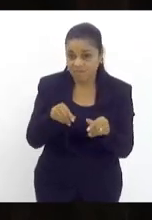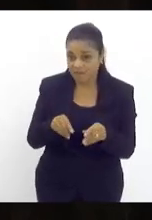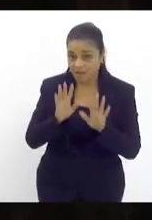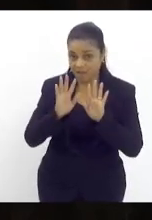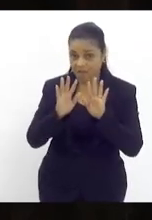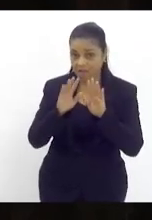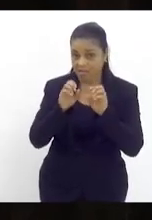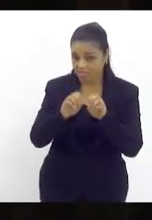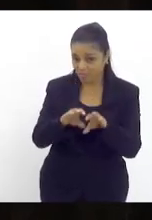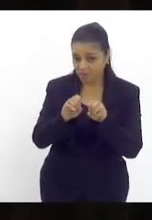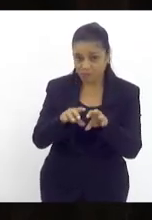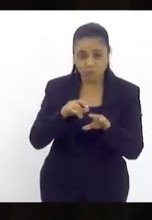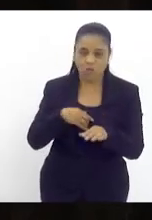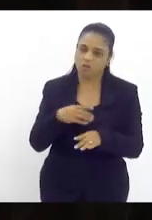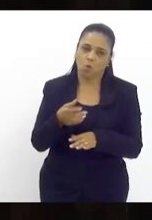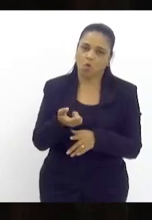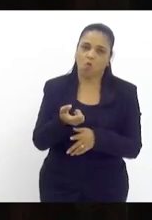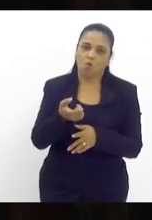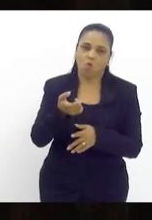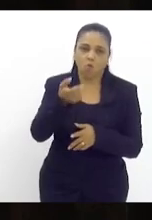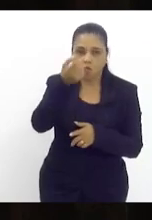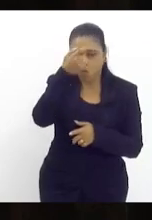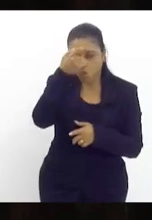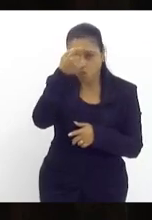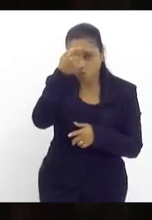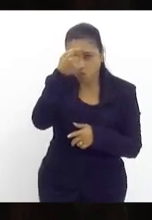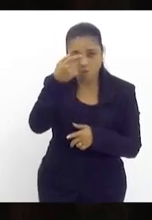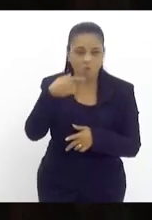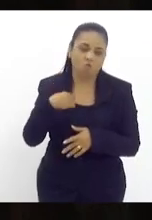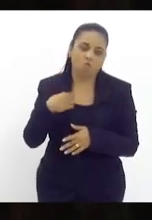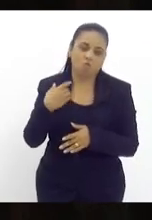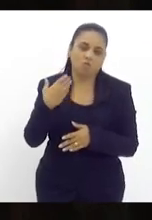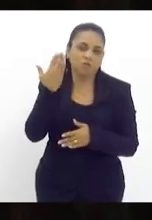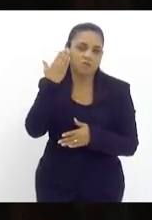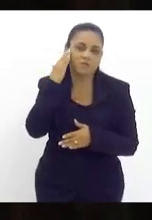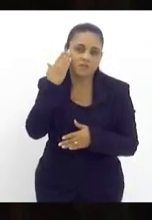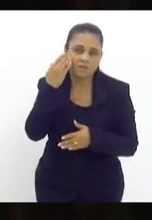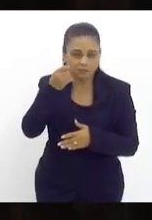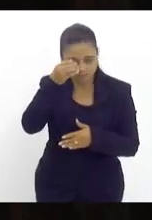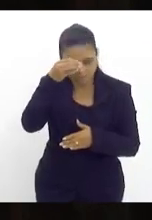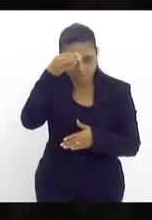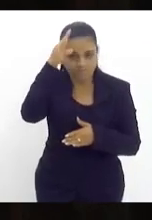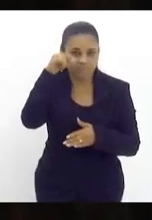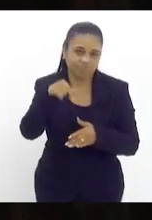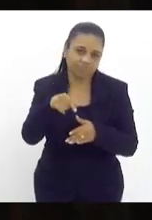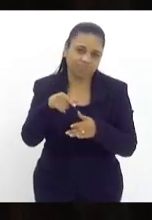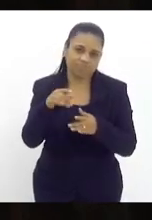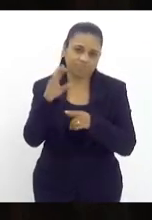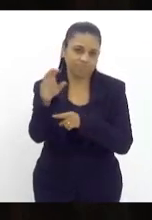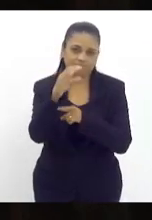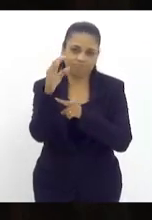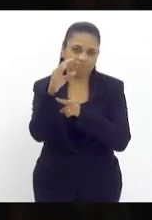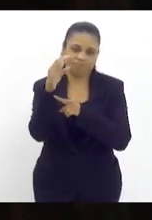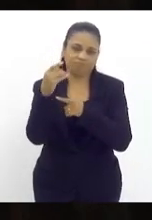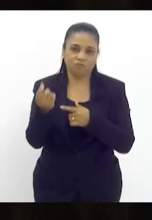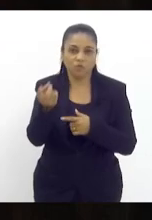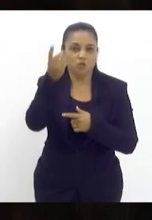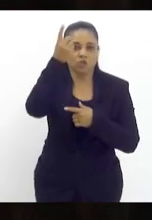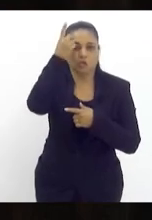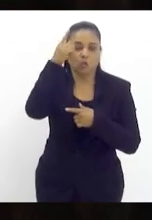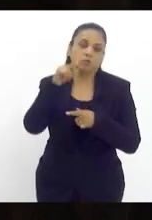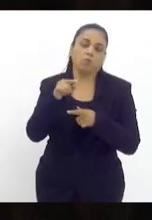só conhecimento científico. E também não é só aptidões, habilidades. Né? A educação